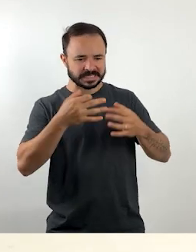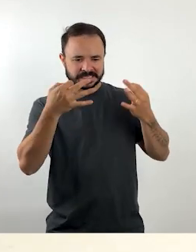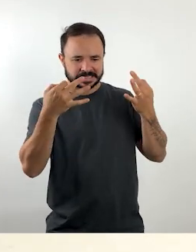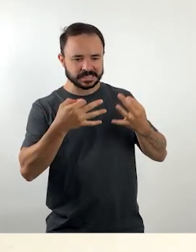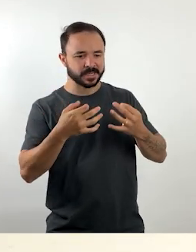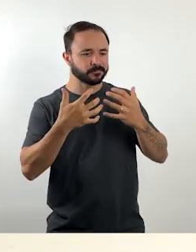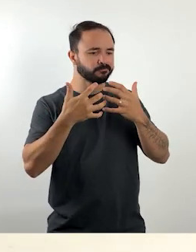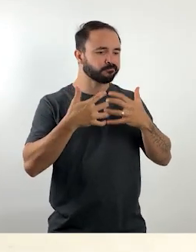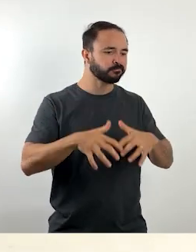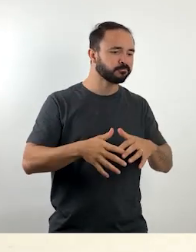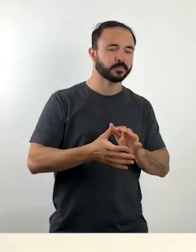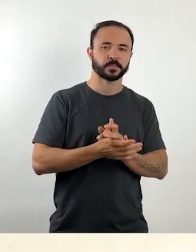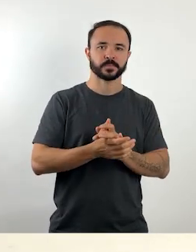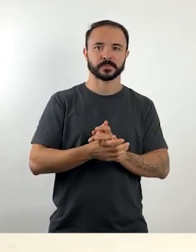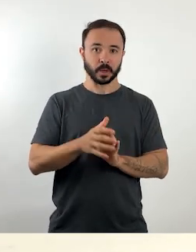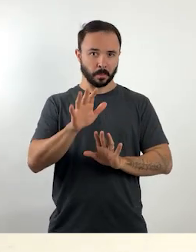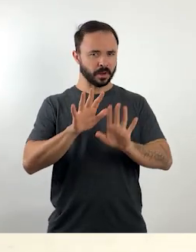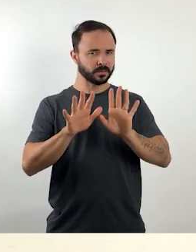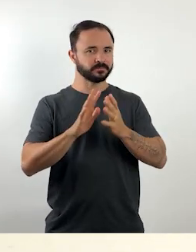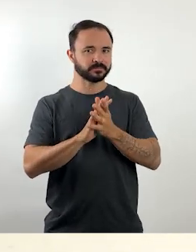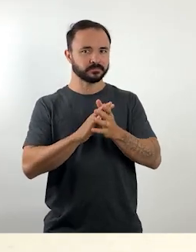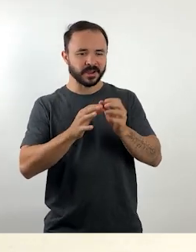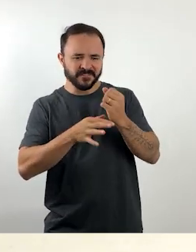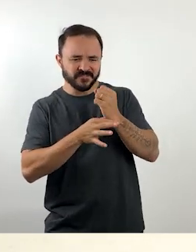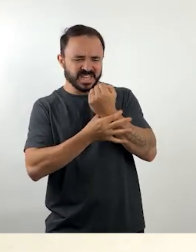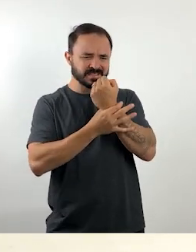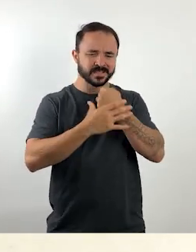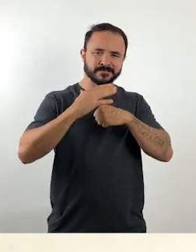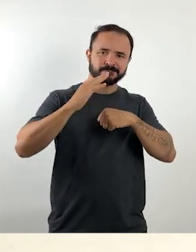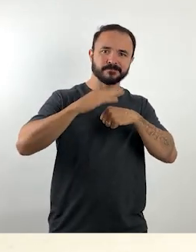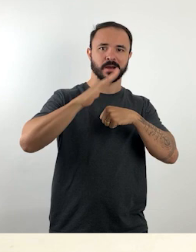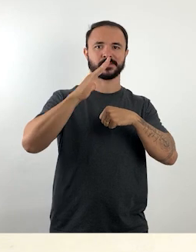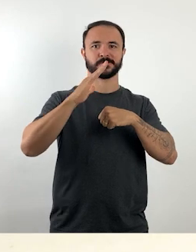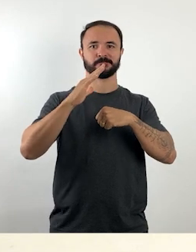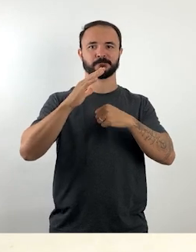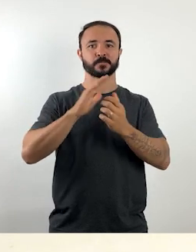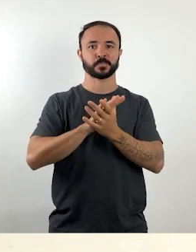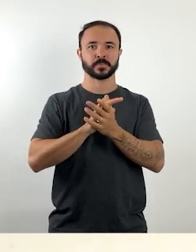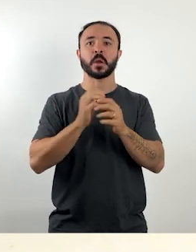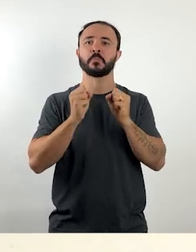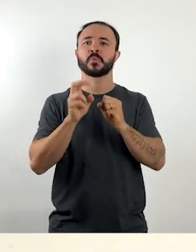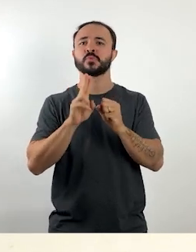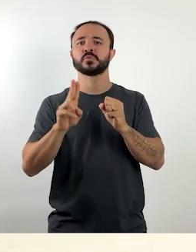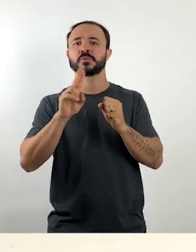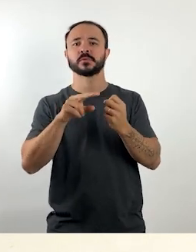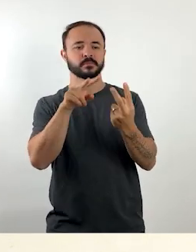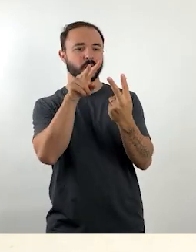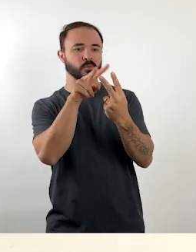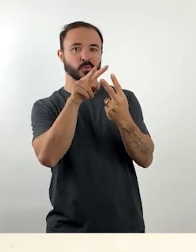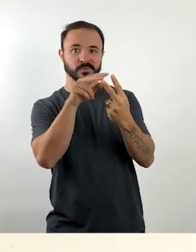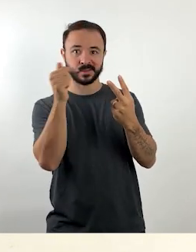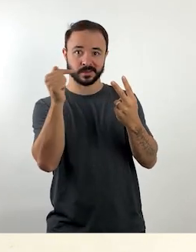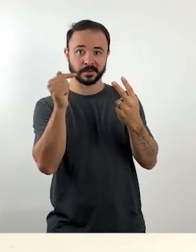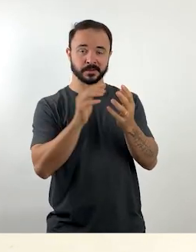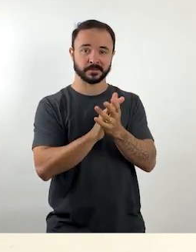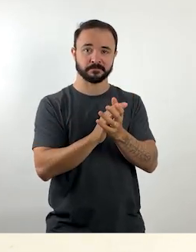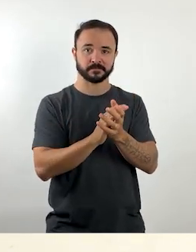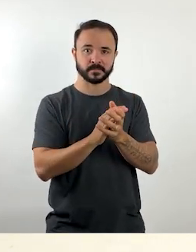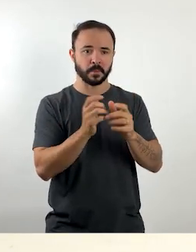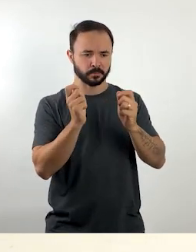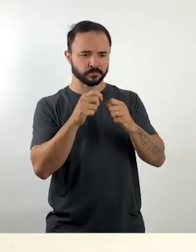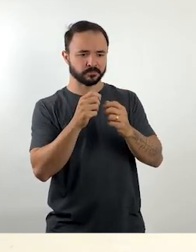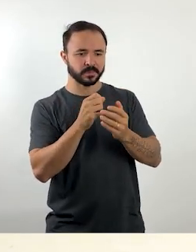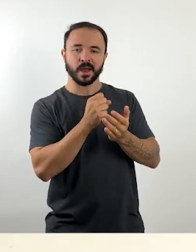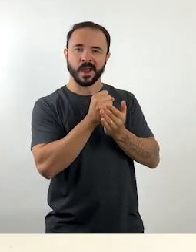no primeiro frame que a gente colocou lá, você pode utilizar essas hastezinhas, tá? Para